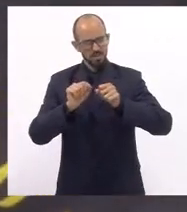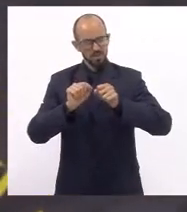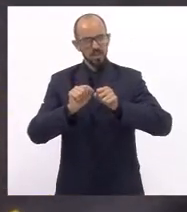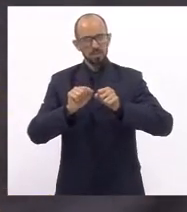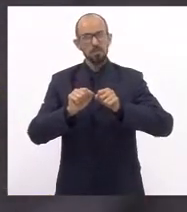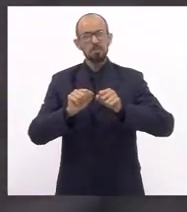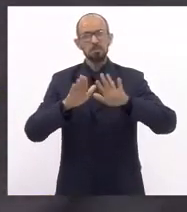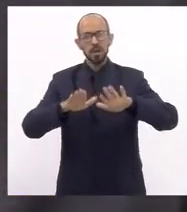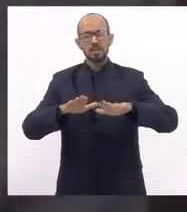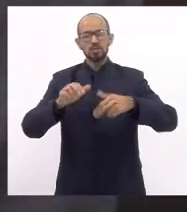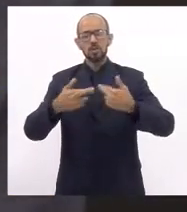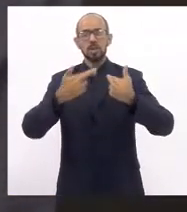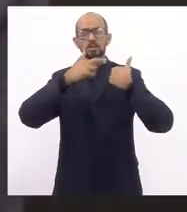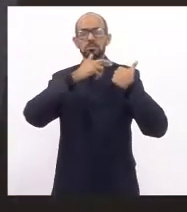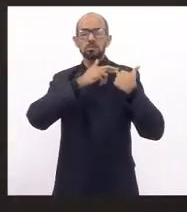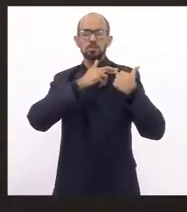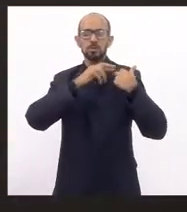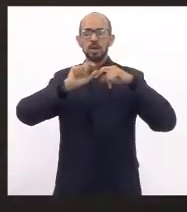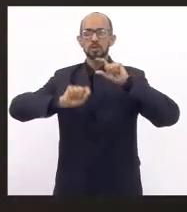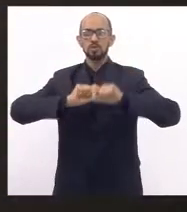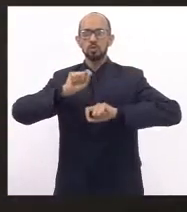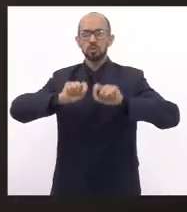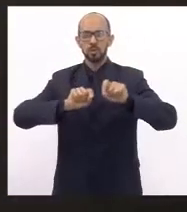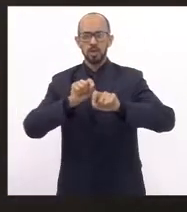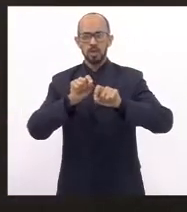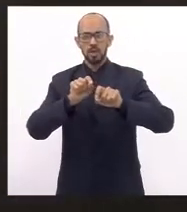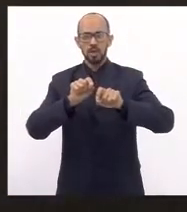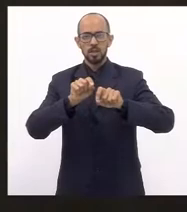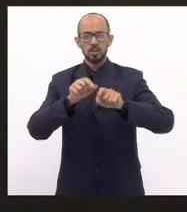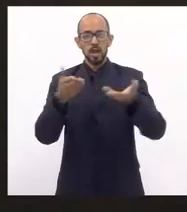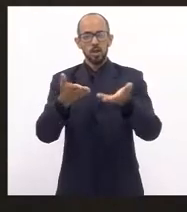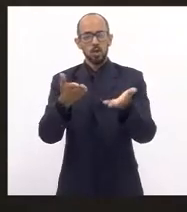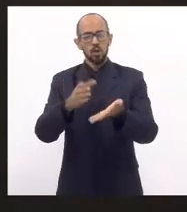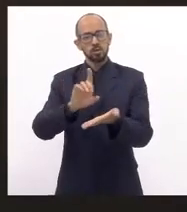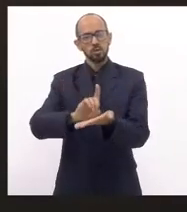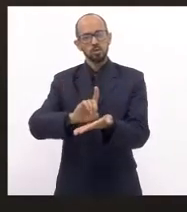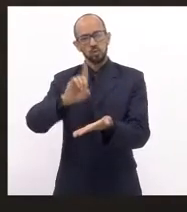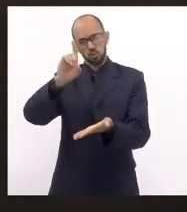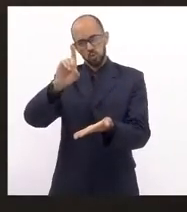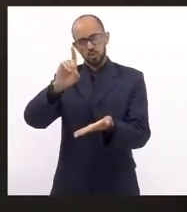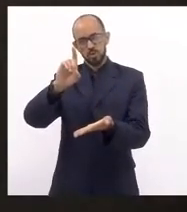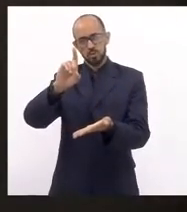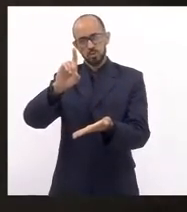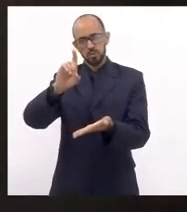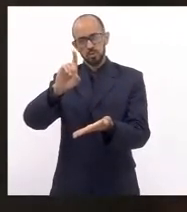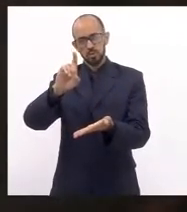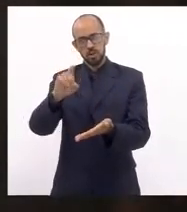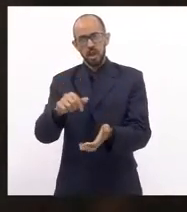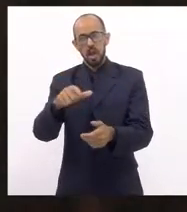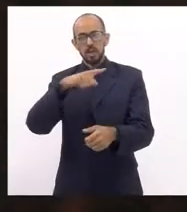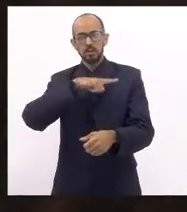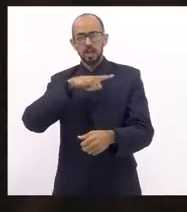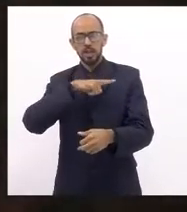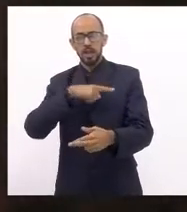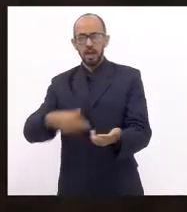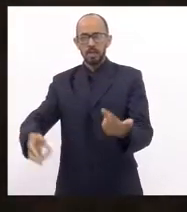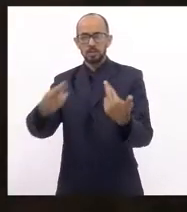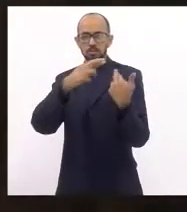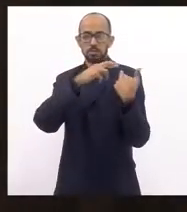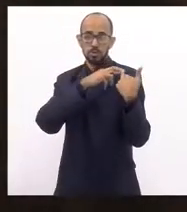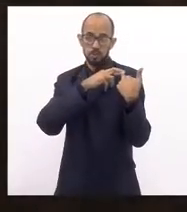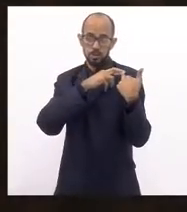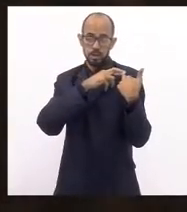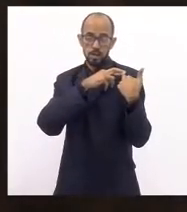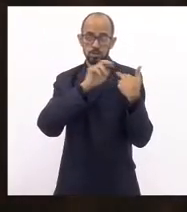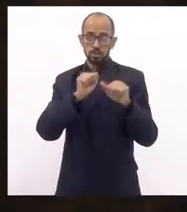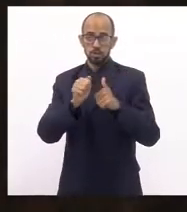a responsabilidade de serem doutoras e doutores. Nós dizíamos que tem a responsabilidade